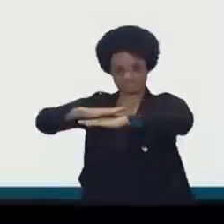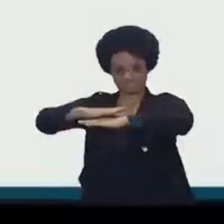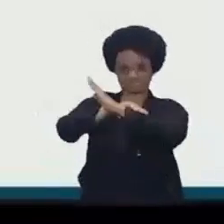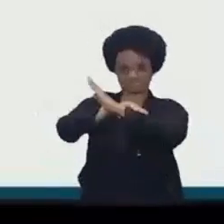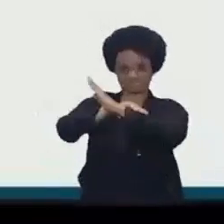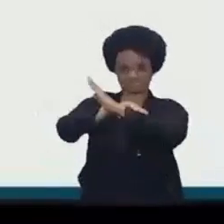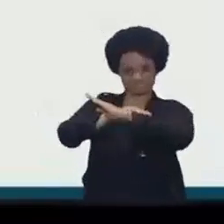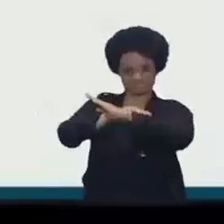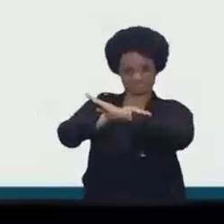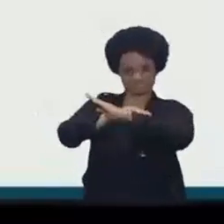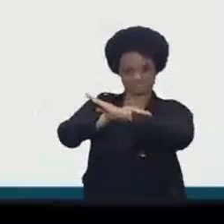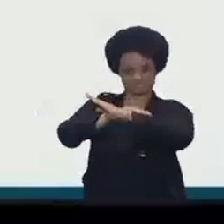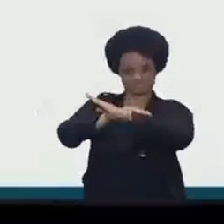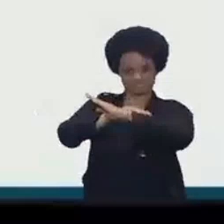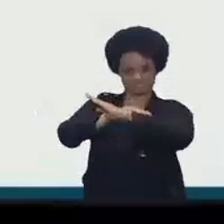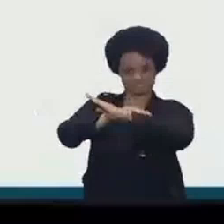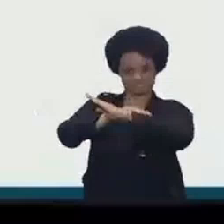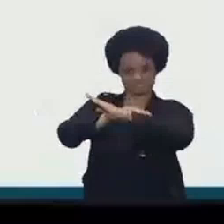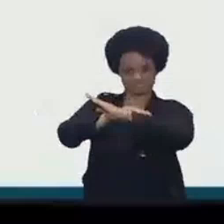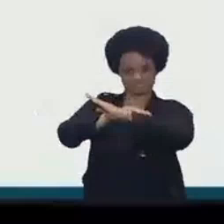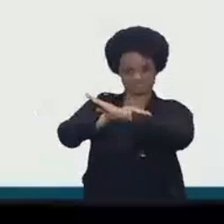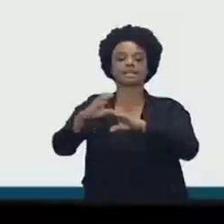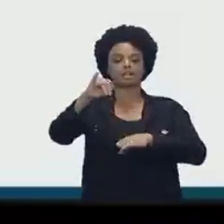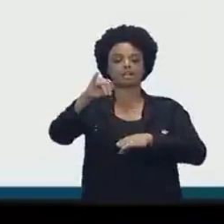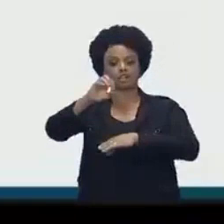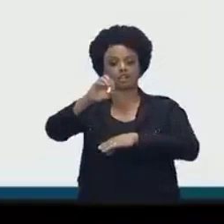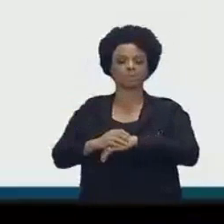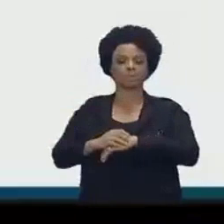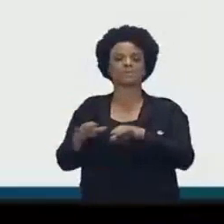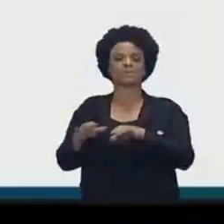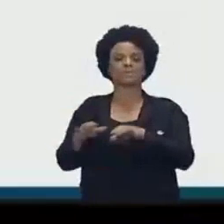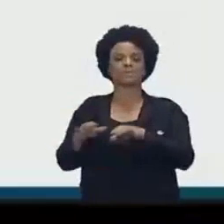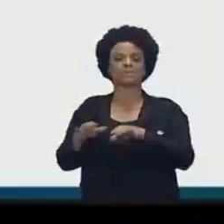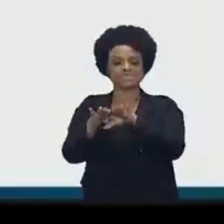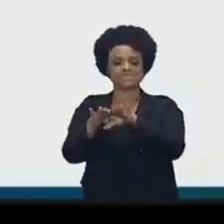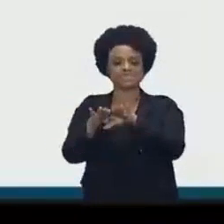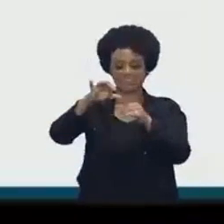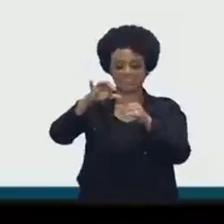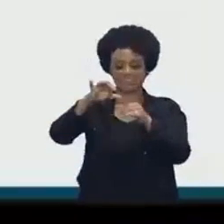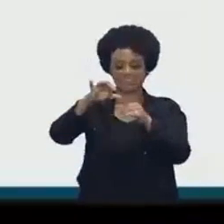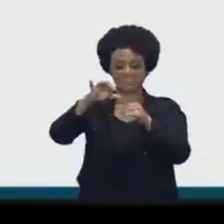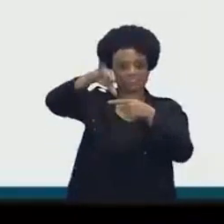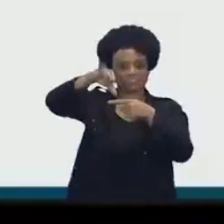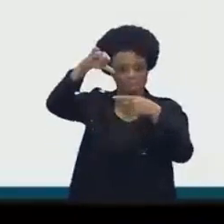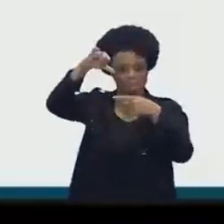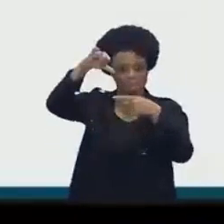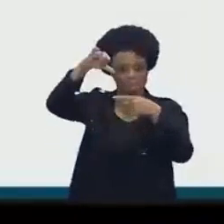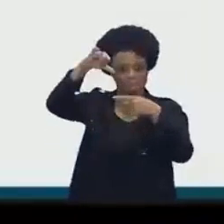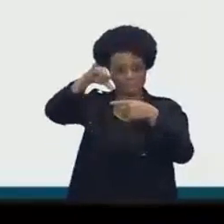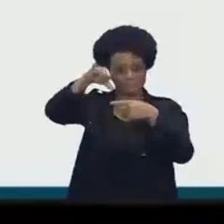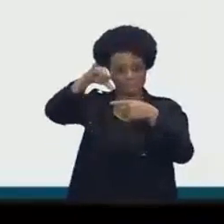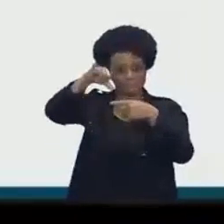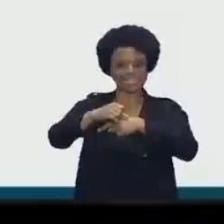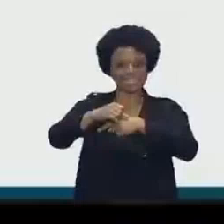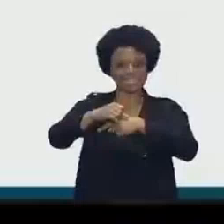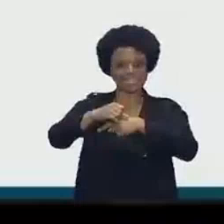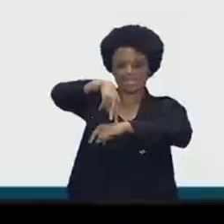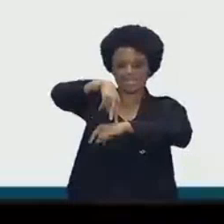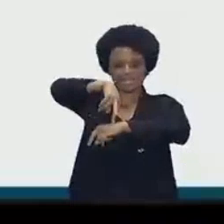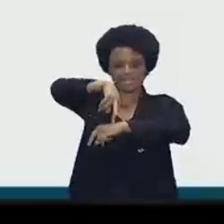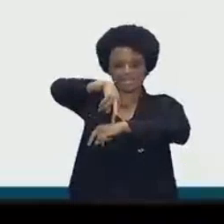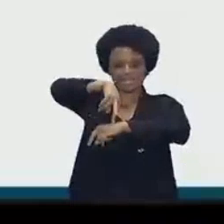usei uns pedacinhos de fita, um transferidor e uma régua. O transferidor, caso o seu kit ali ele não indique o